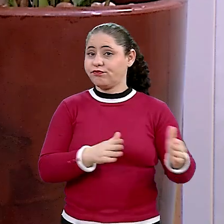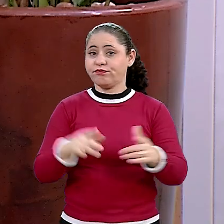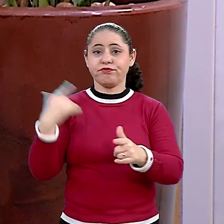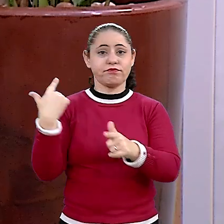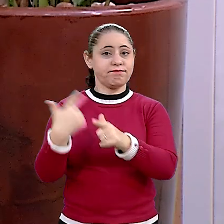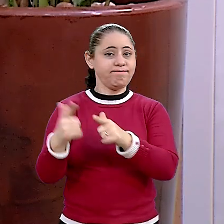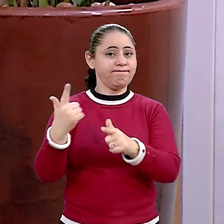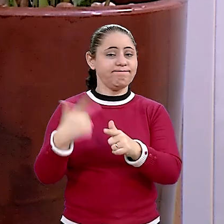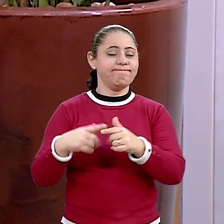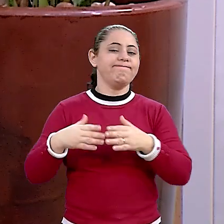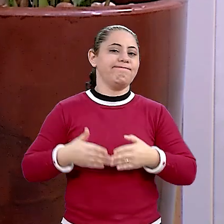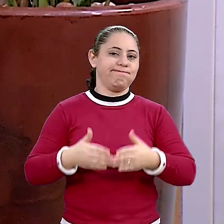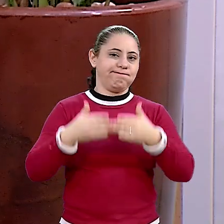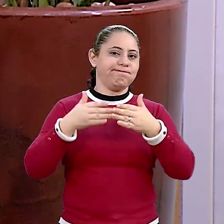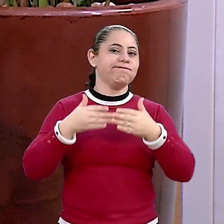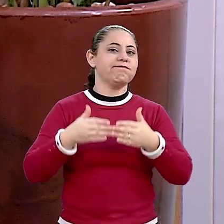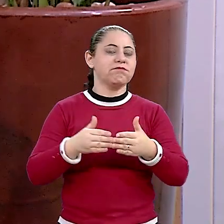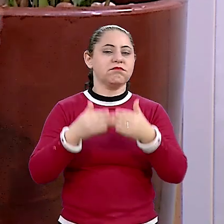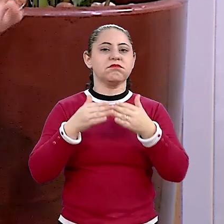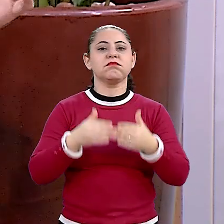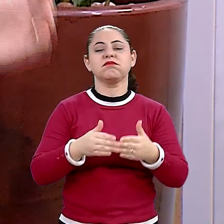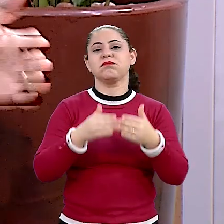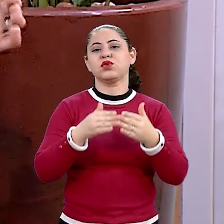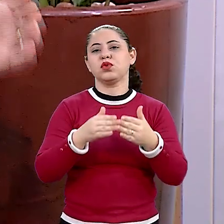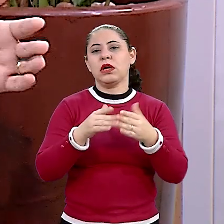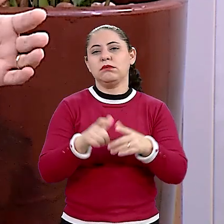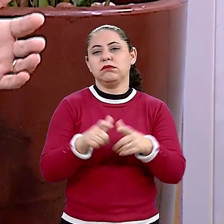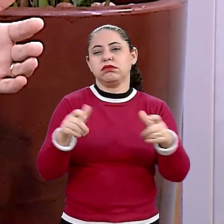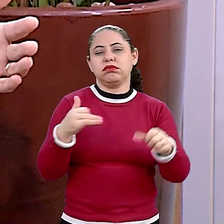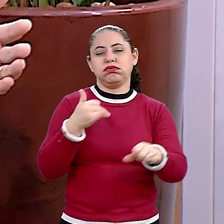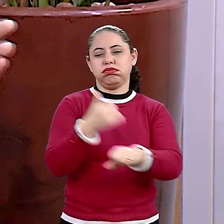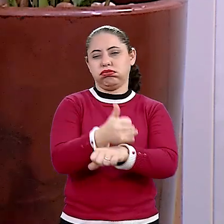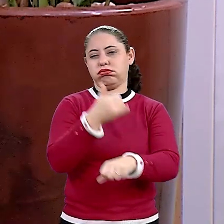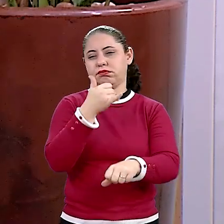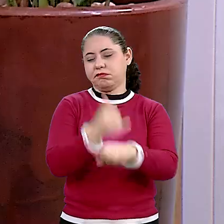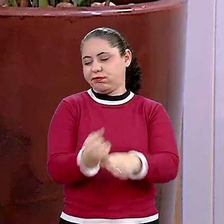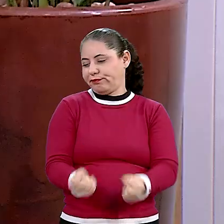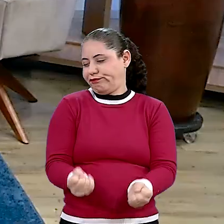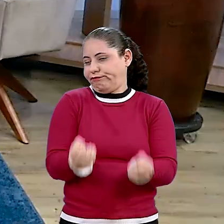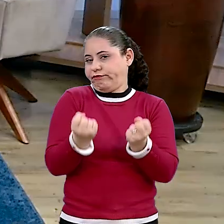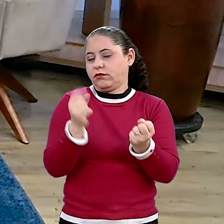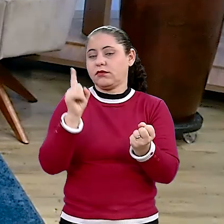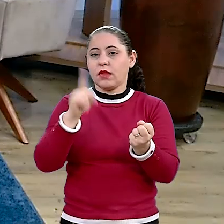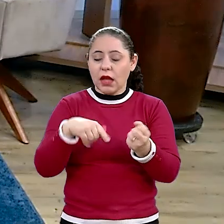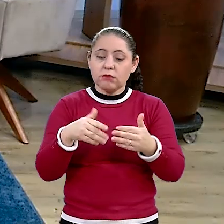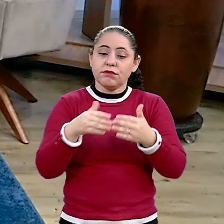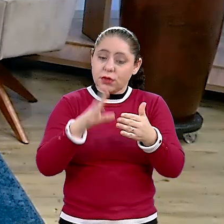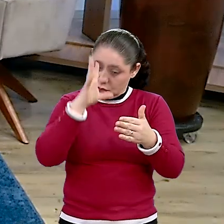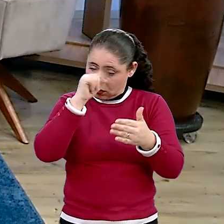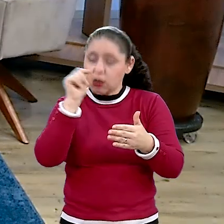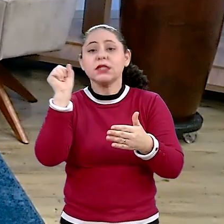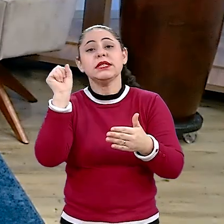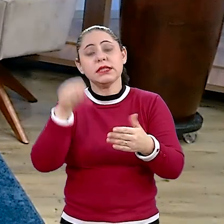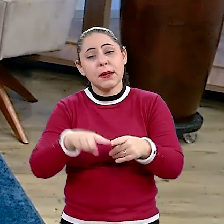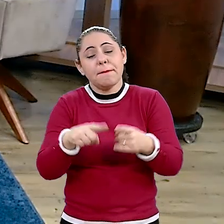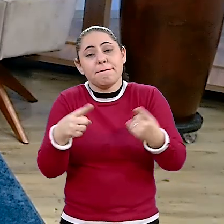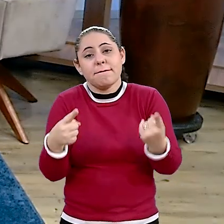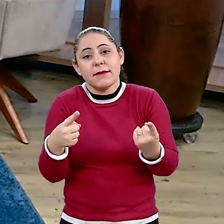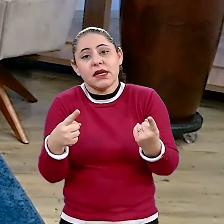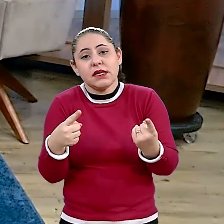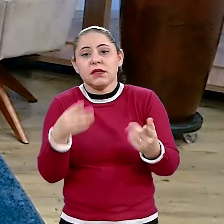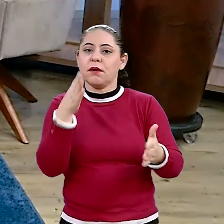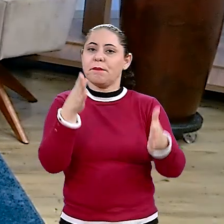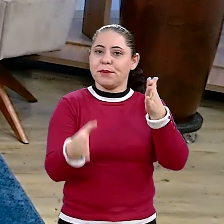tem problemas de trafegabilidade, principalmente com aquelas barcaças cheias de minério de ferro. Então a hidrovia é uma solução? Sim, mas